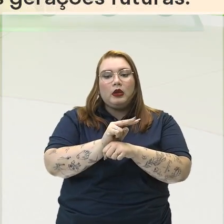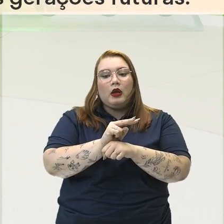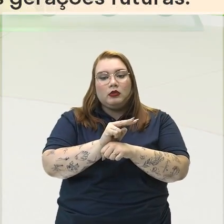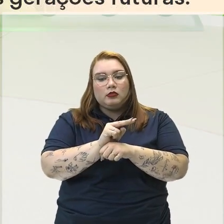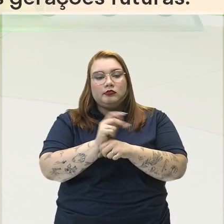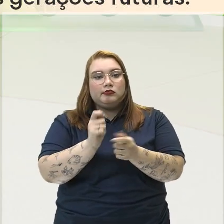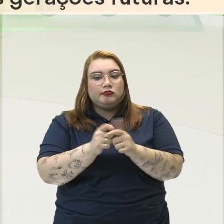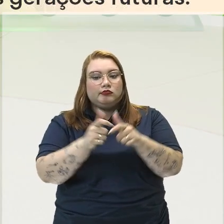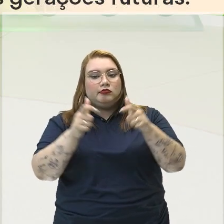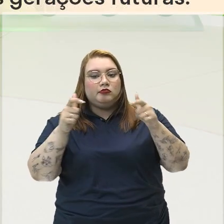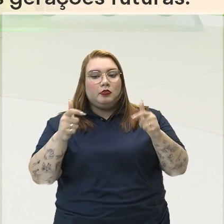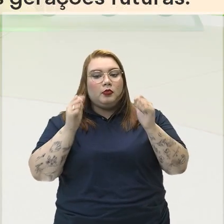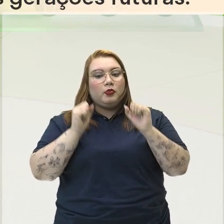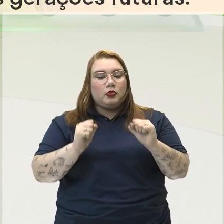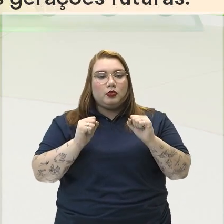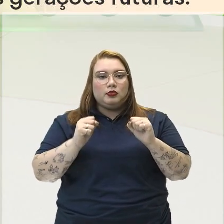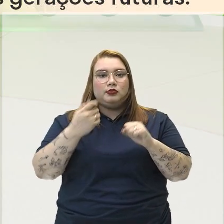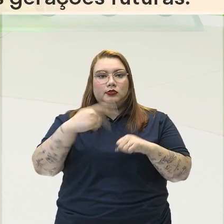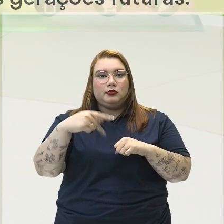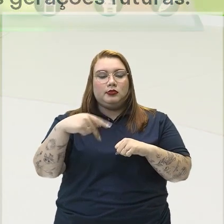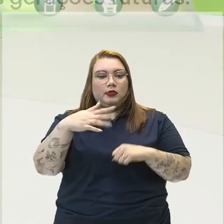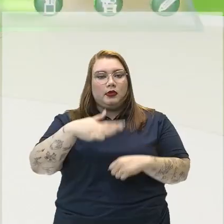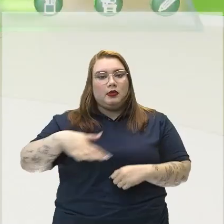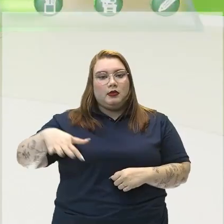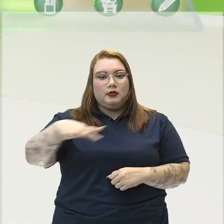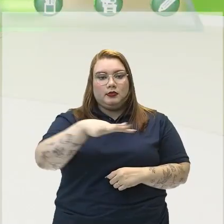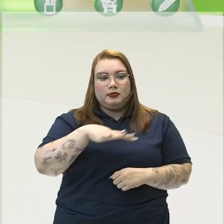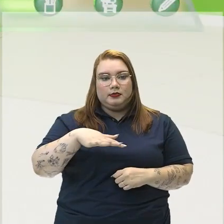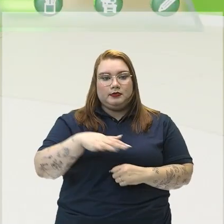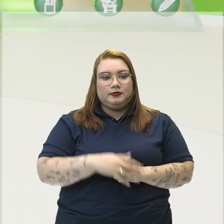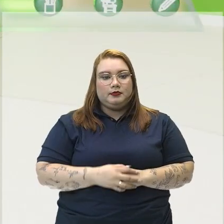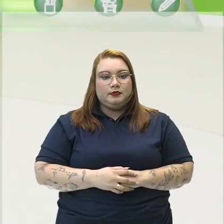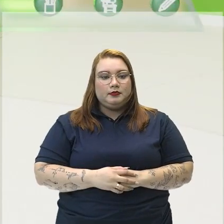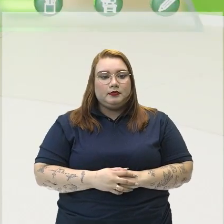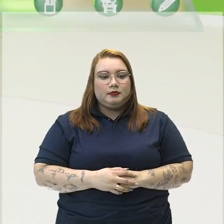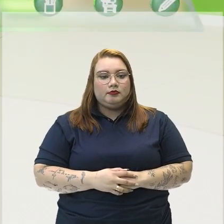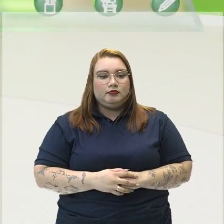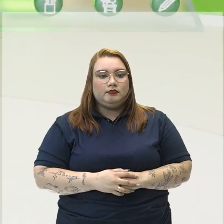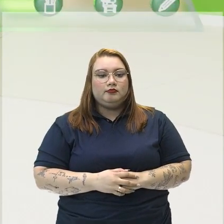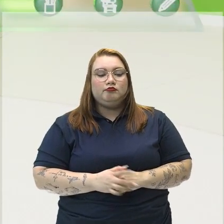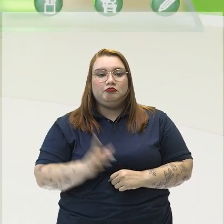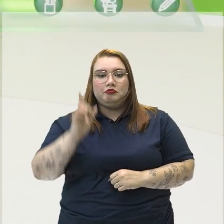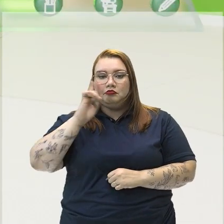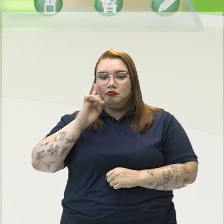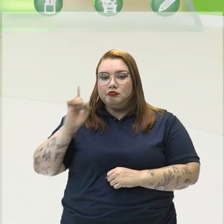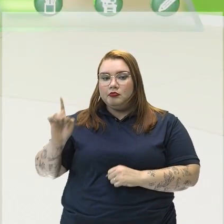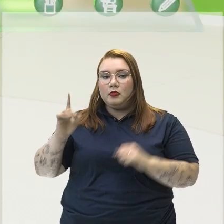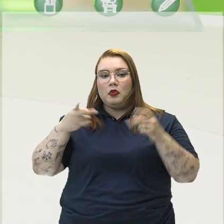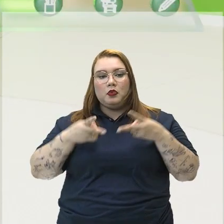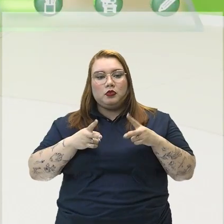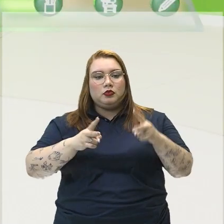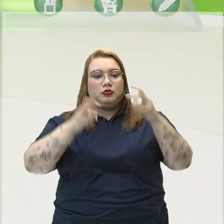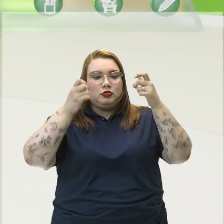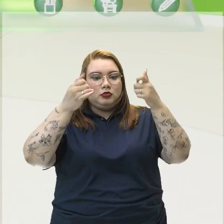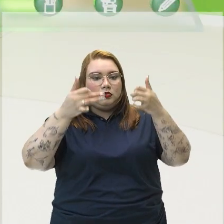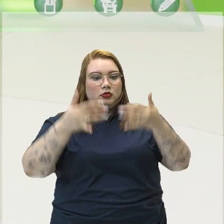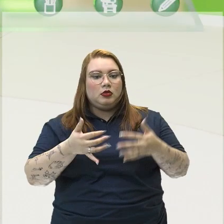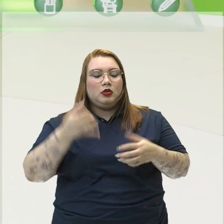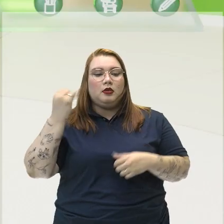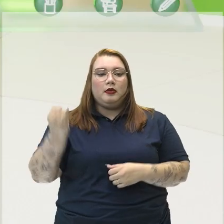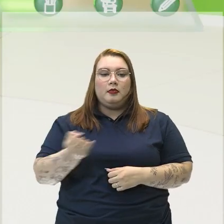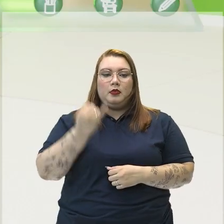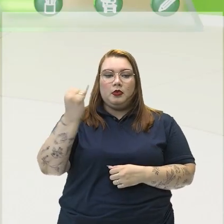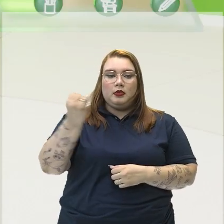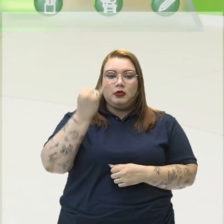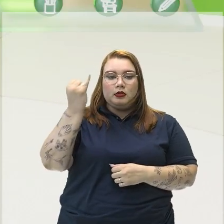gente pode, né, da natureza, daquele ambiente intacto. E aí, né, vamos continuar falando da